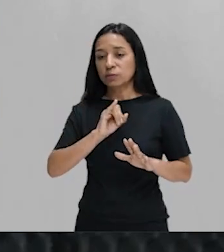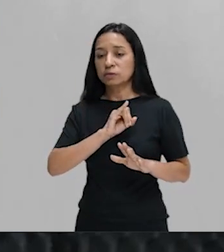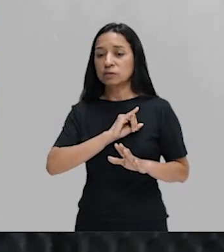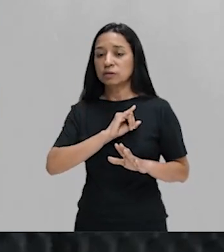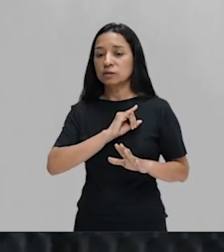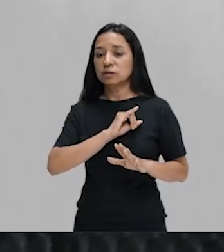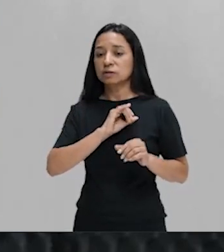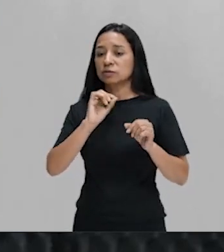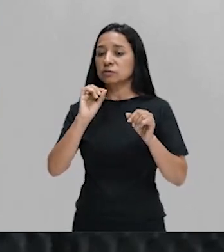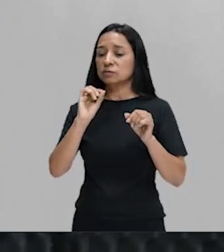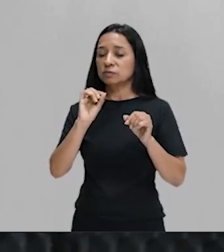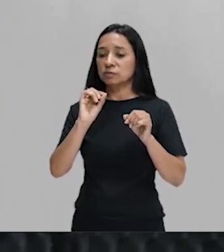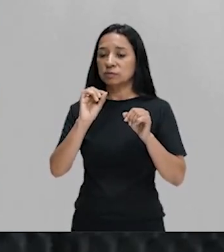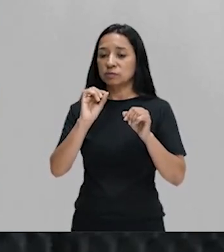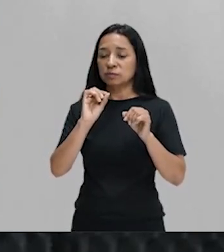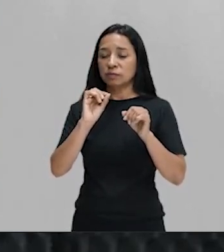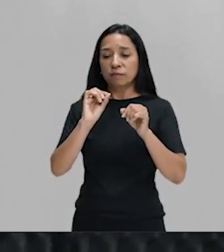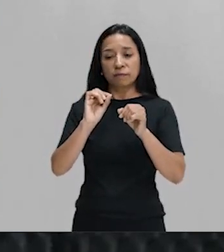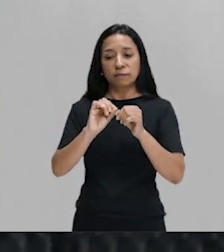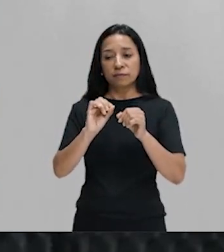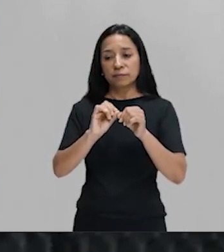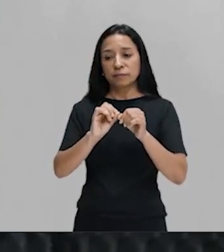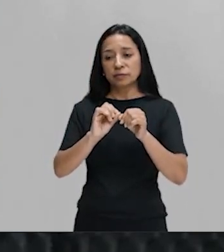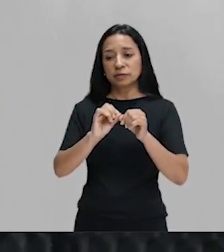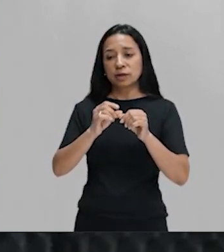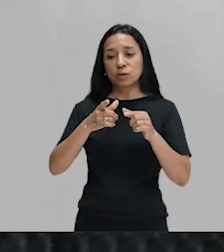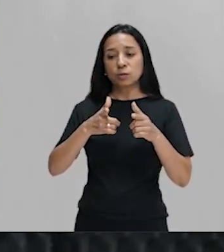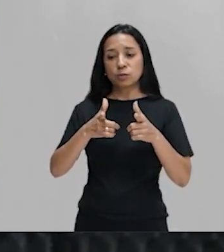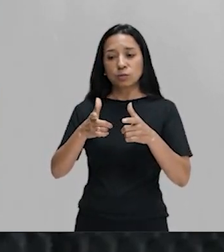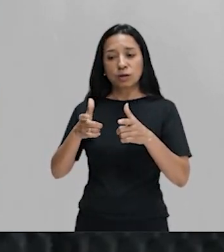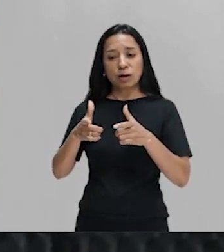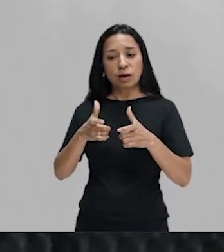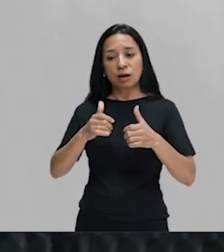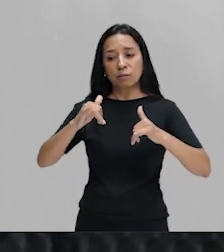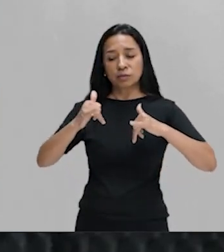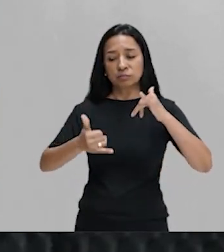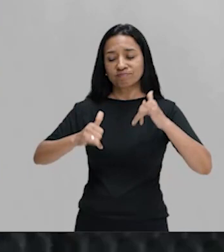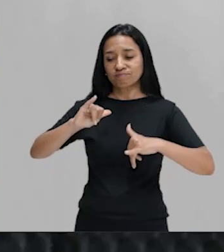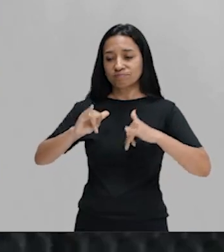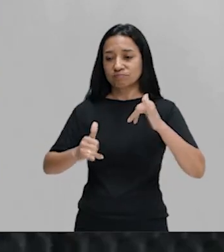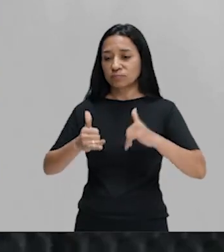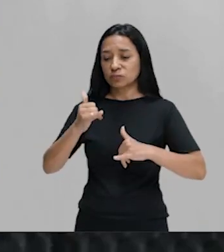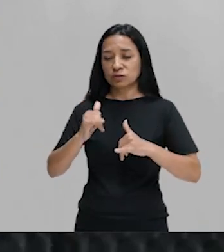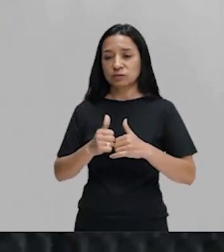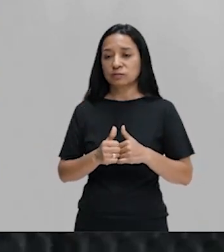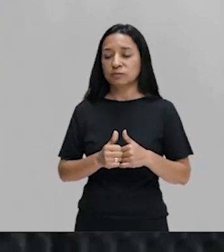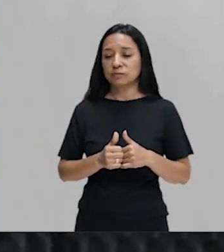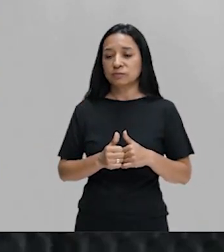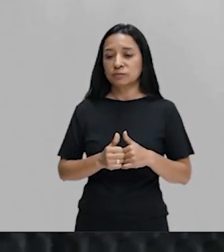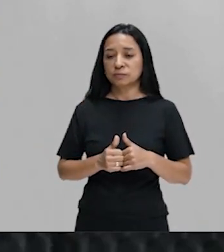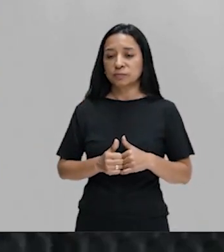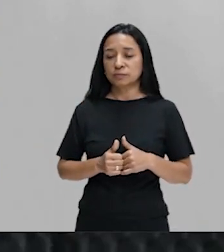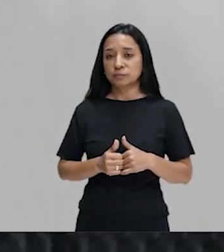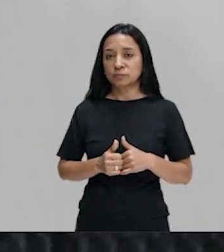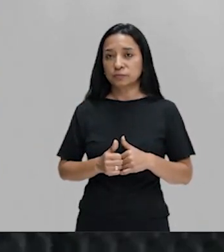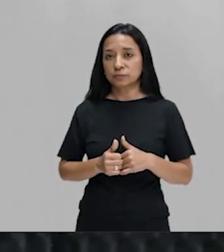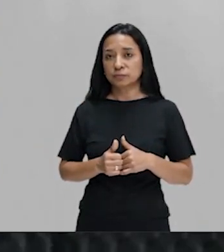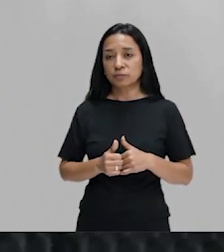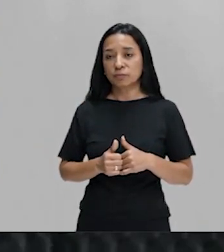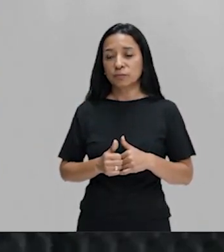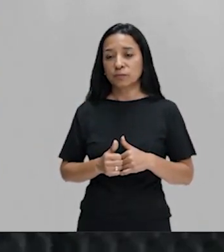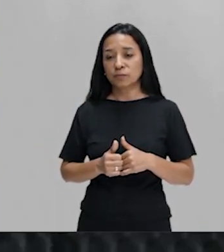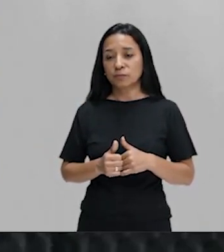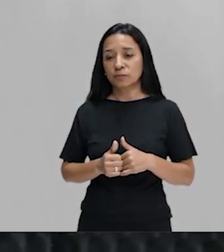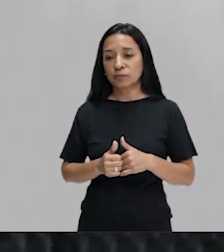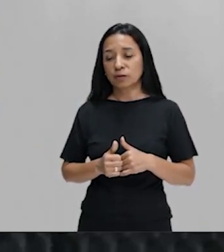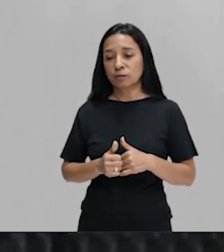estavam produzindo armas de destruição em massa, que eles estariam produzindo armas químicas. Então essa foi a